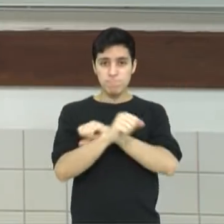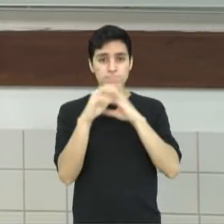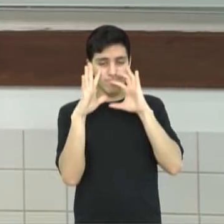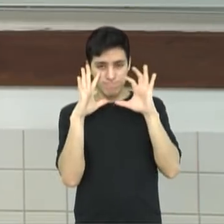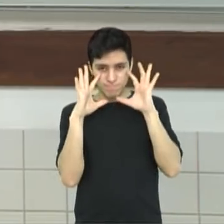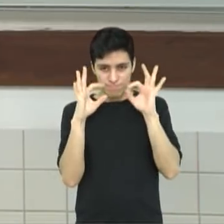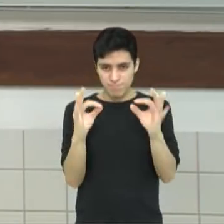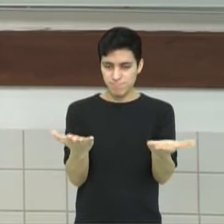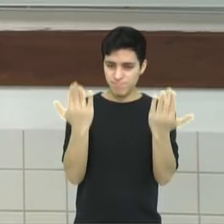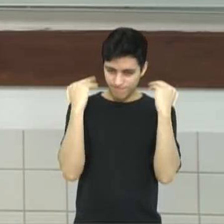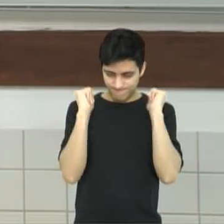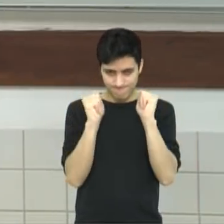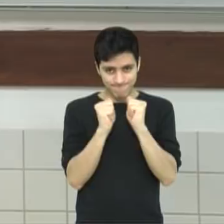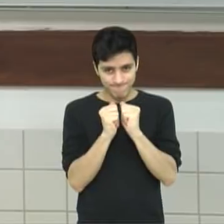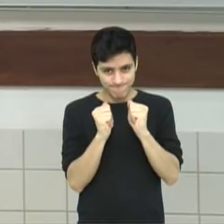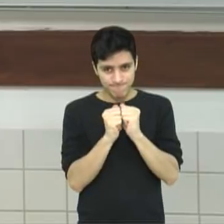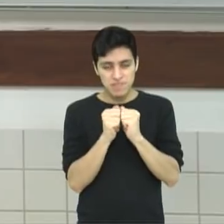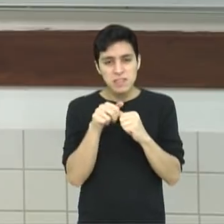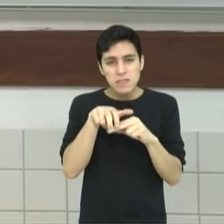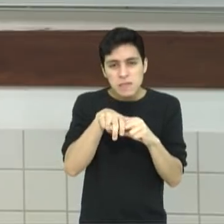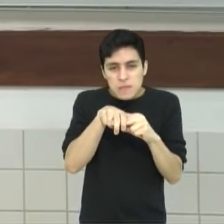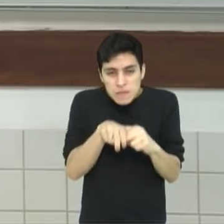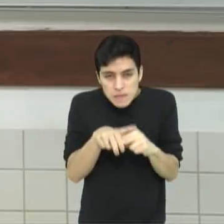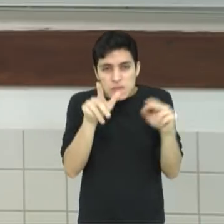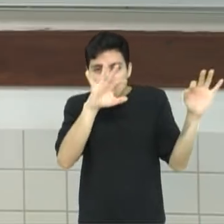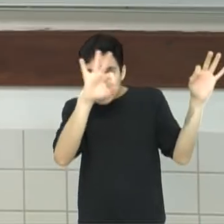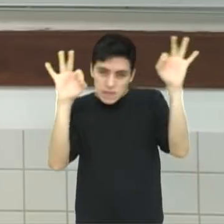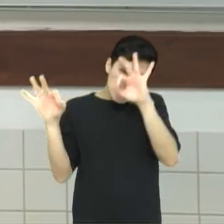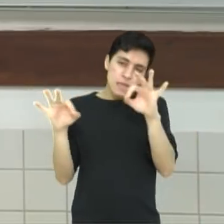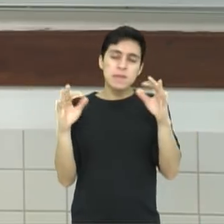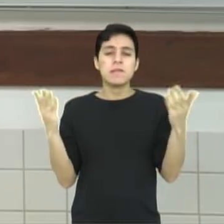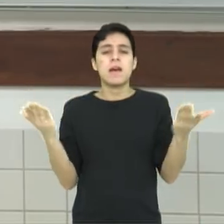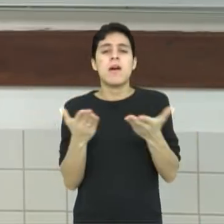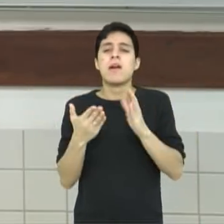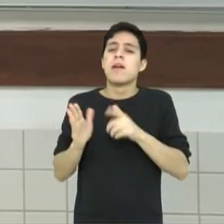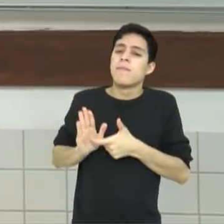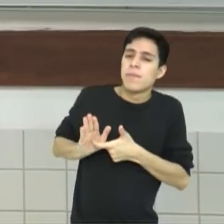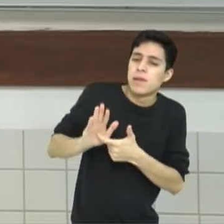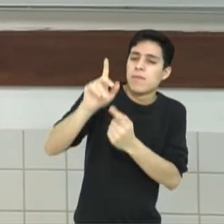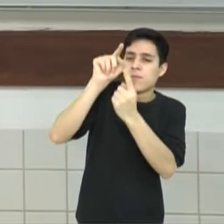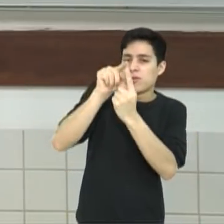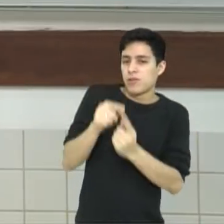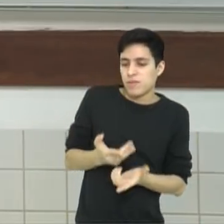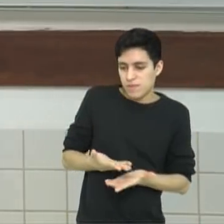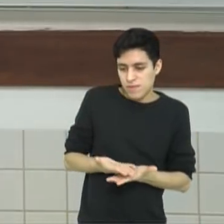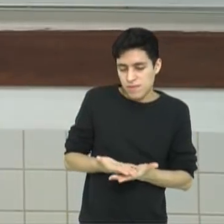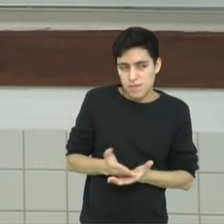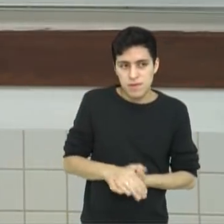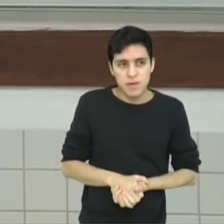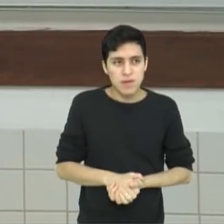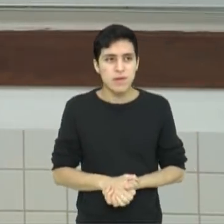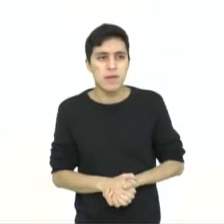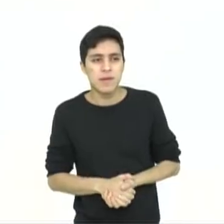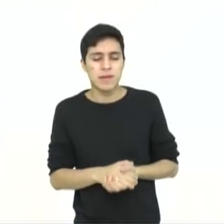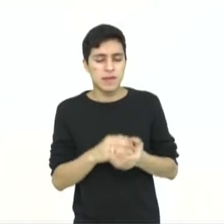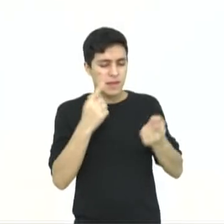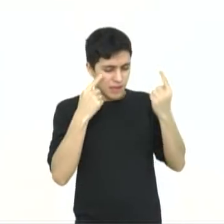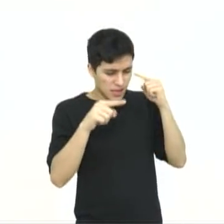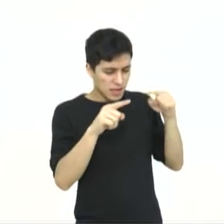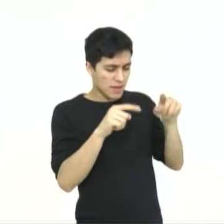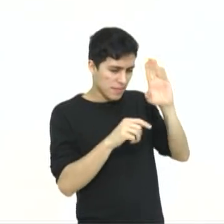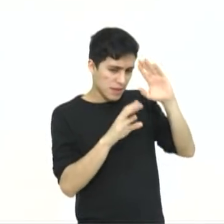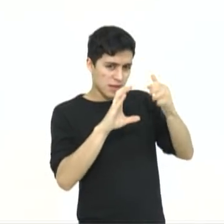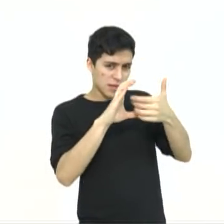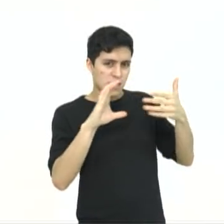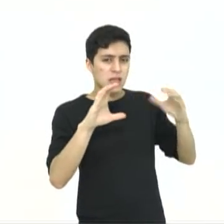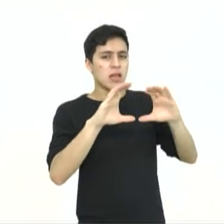cinto, segure-se na poltrona, embarque nessa. Eu vou apresentar para vocês o objetivo da nossa aula. Identificar as principais